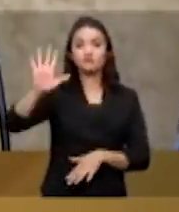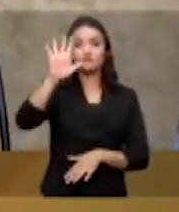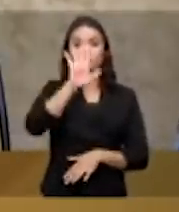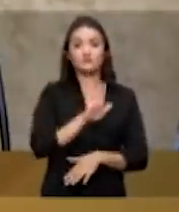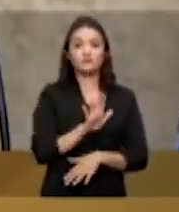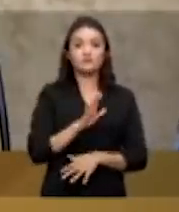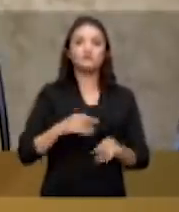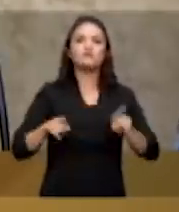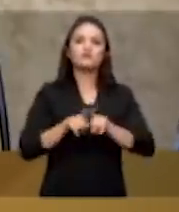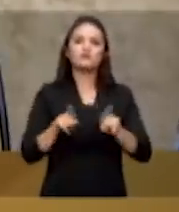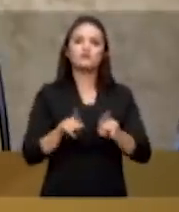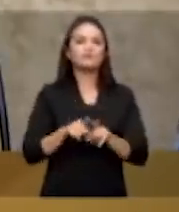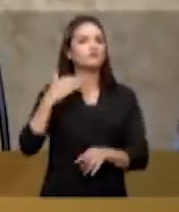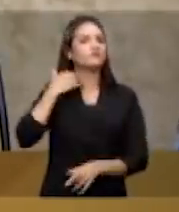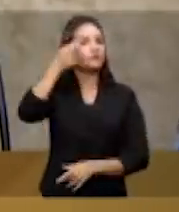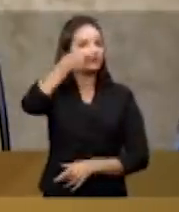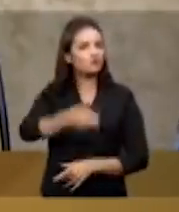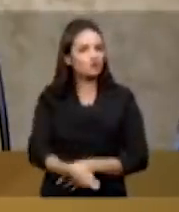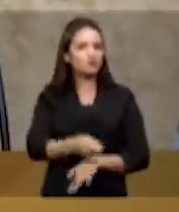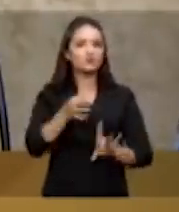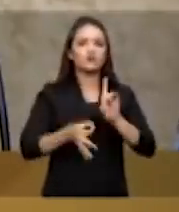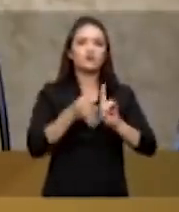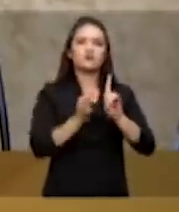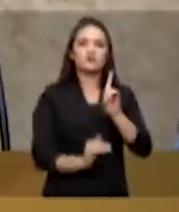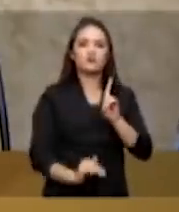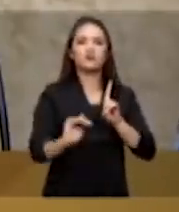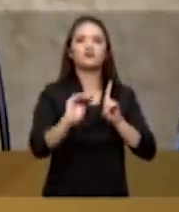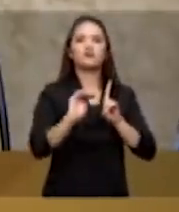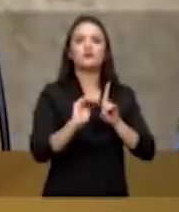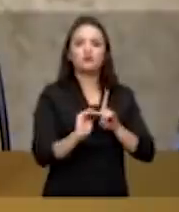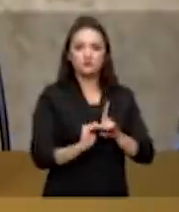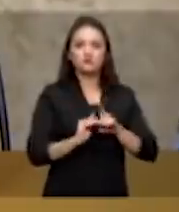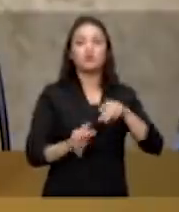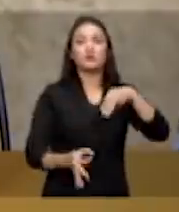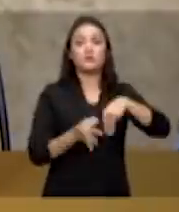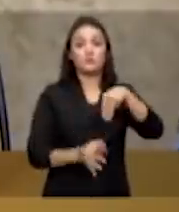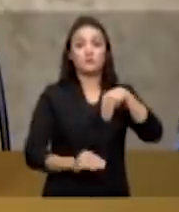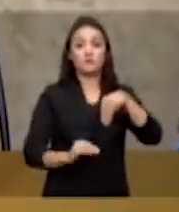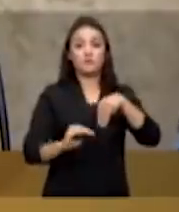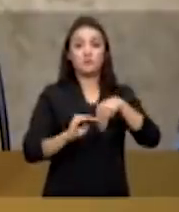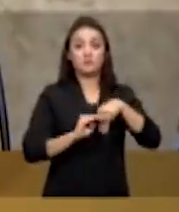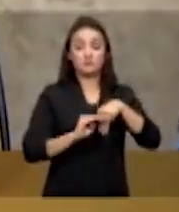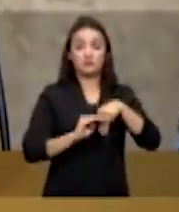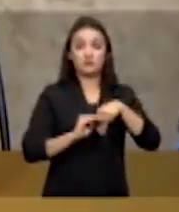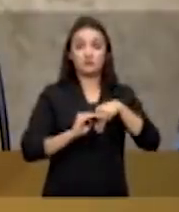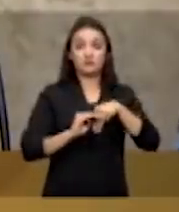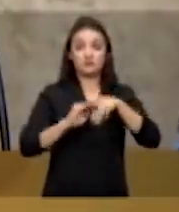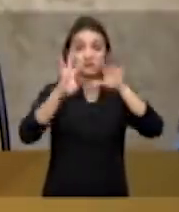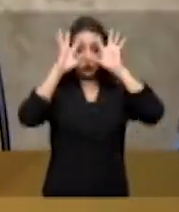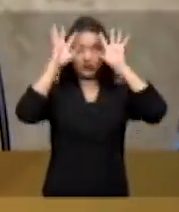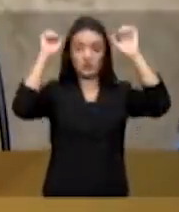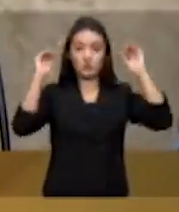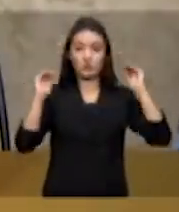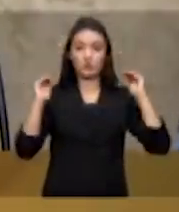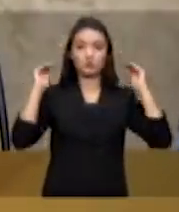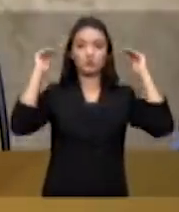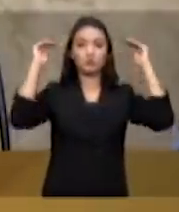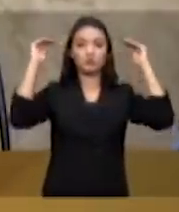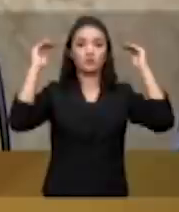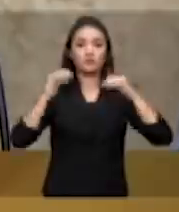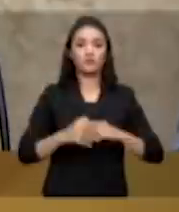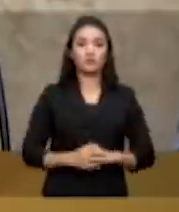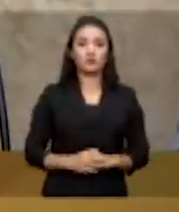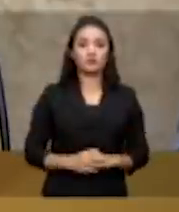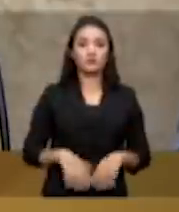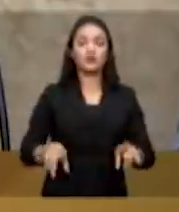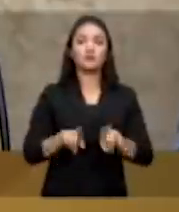incluídos juízes, desembargadores e ministros dos tribunais superiores, excelentíssimo